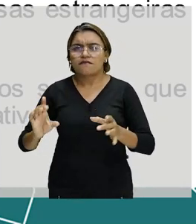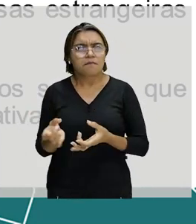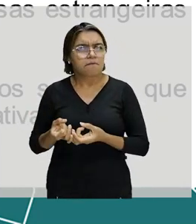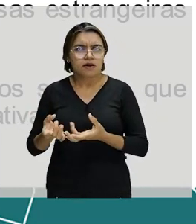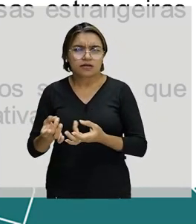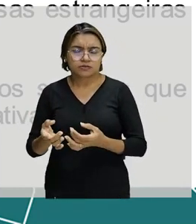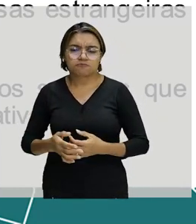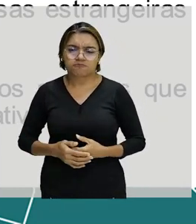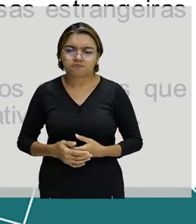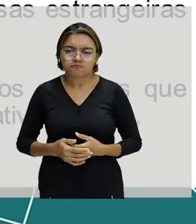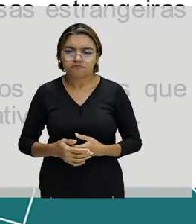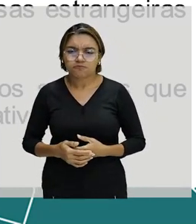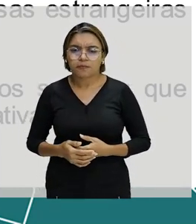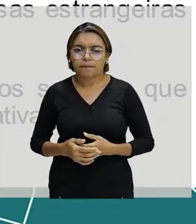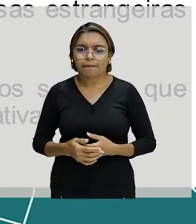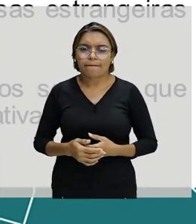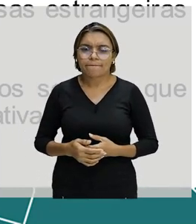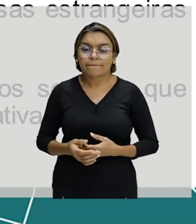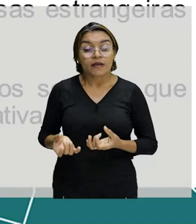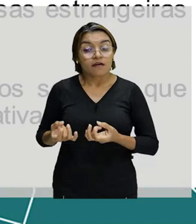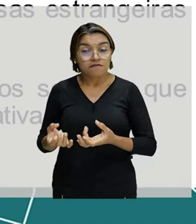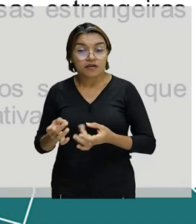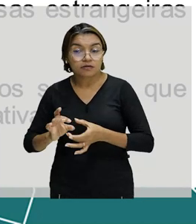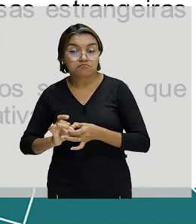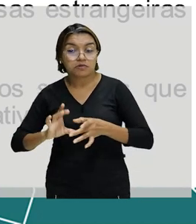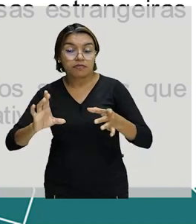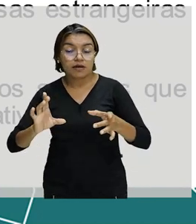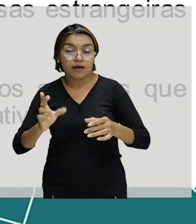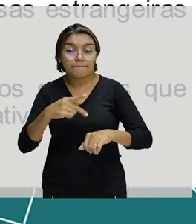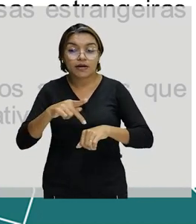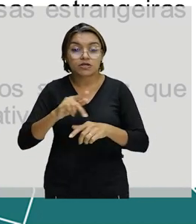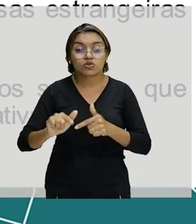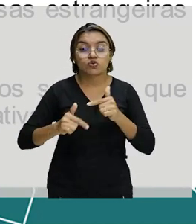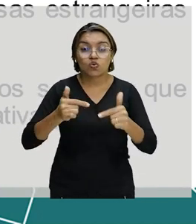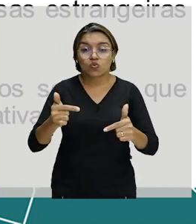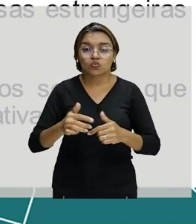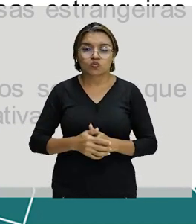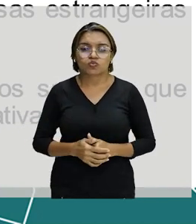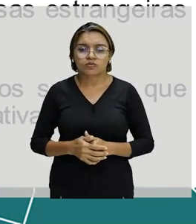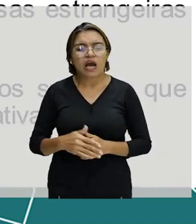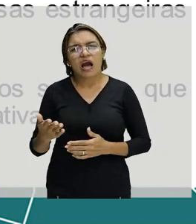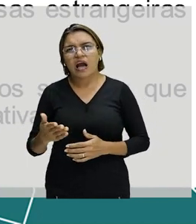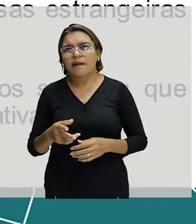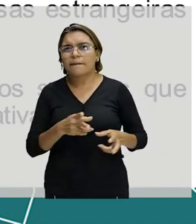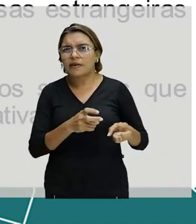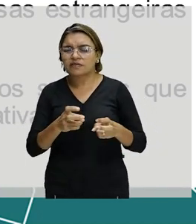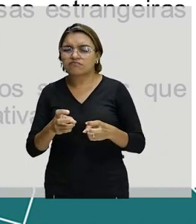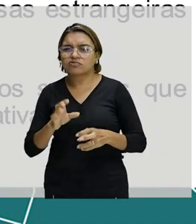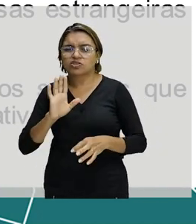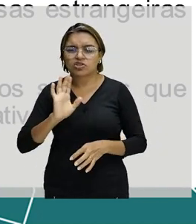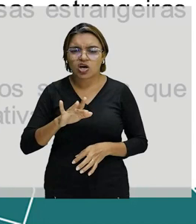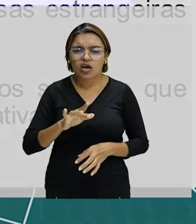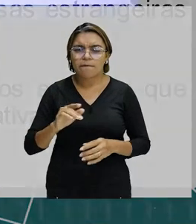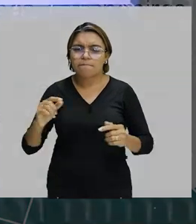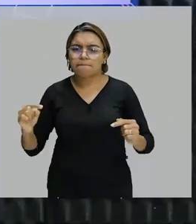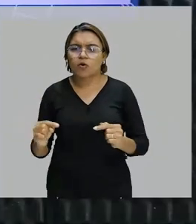livre mercado liberar o comércio com outros países não colocando em traves ideológicos ou políticos